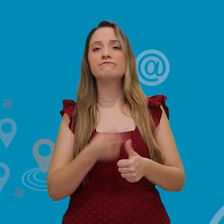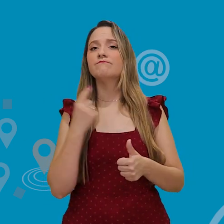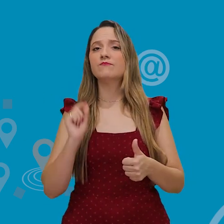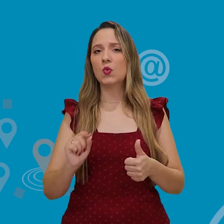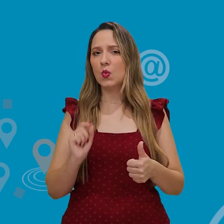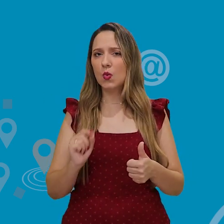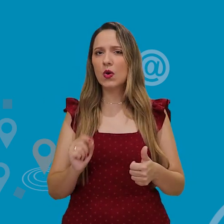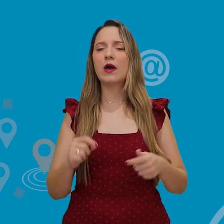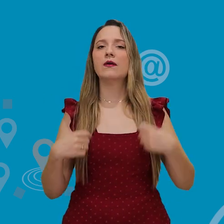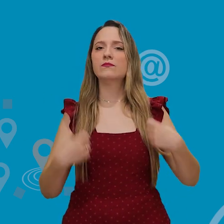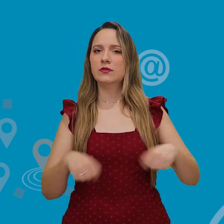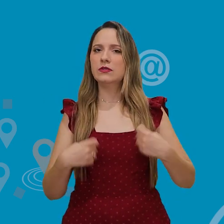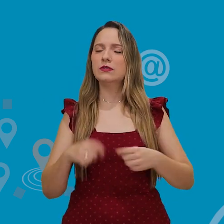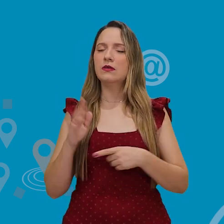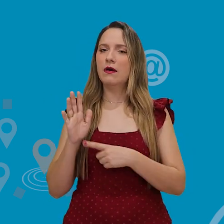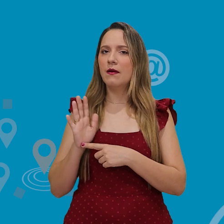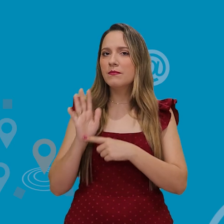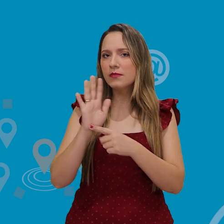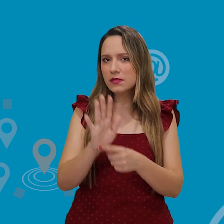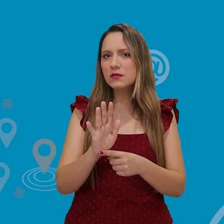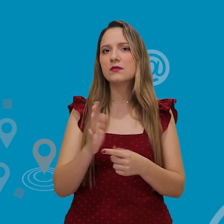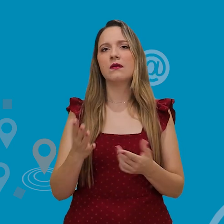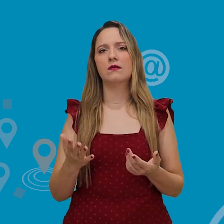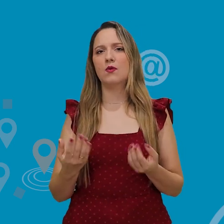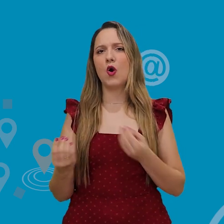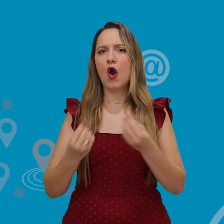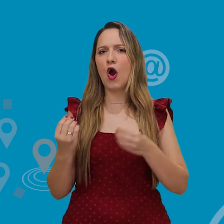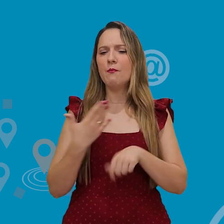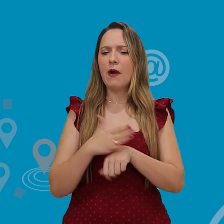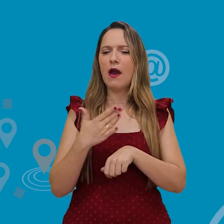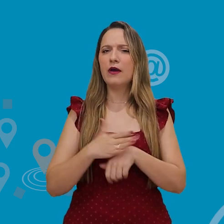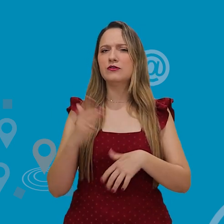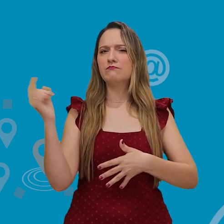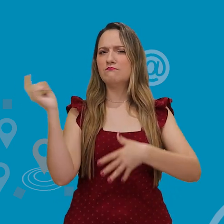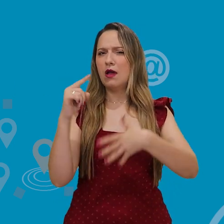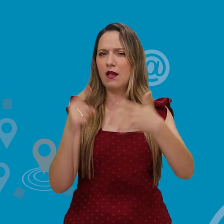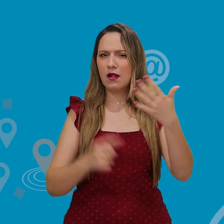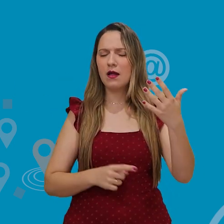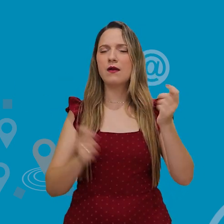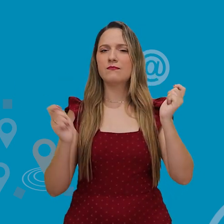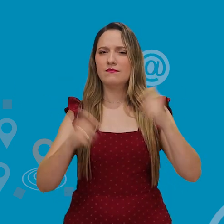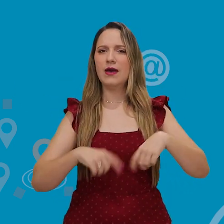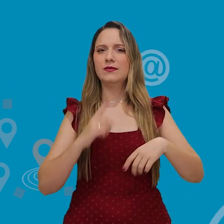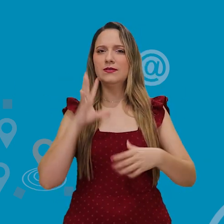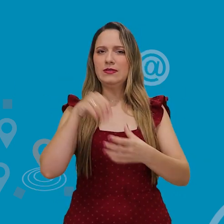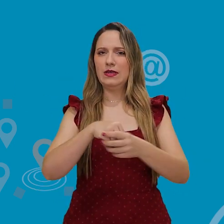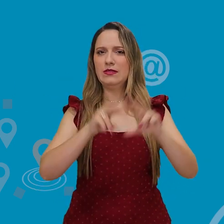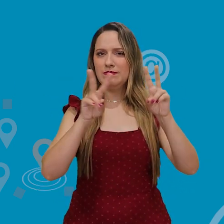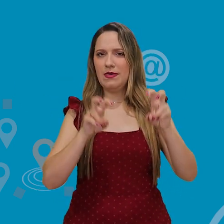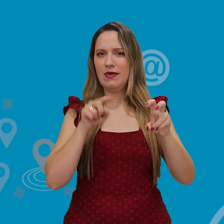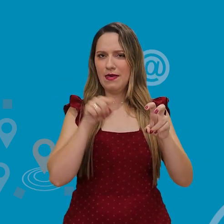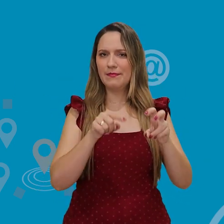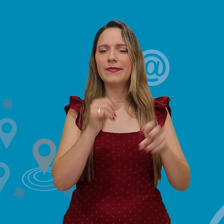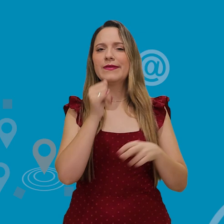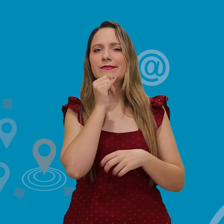trabalho, apresentando, né, o rol de atividades existentes dentro desse tema específico, às vezes